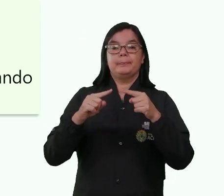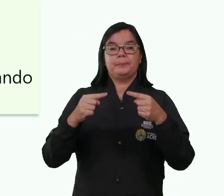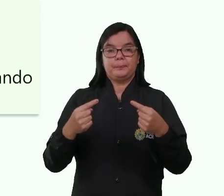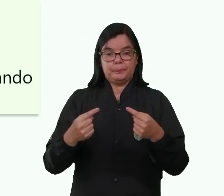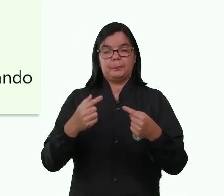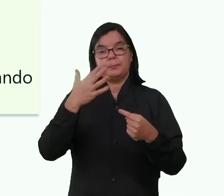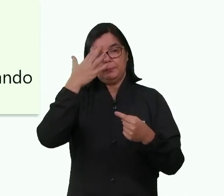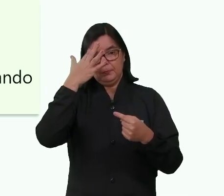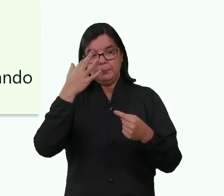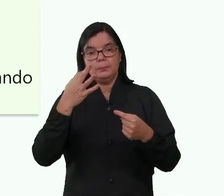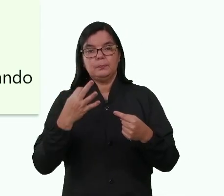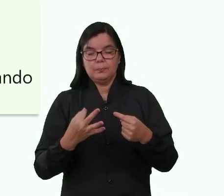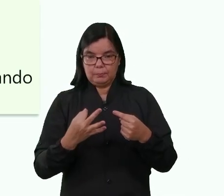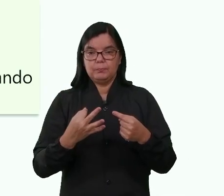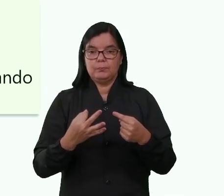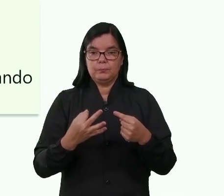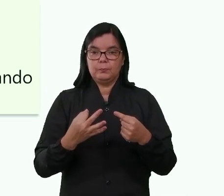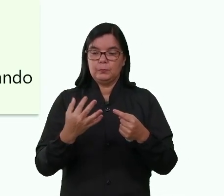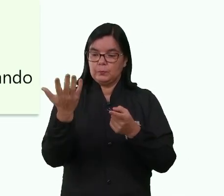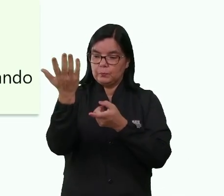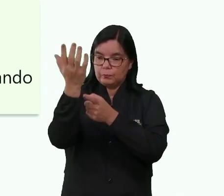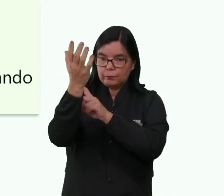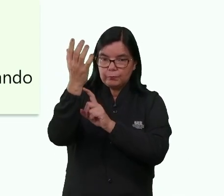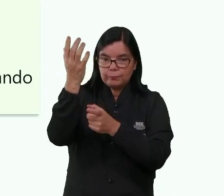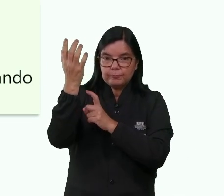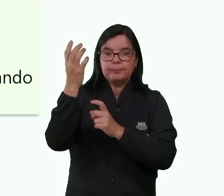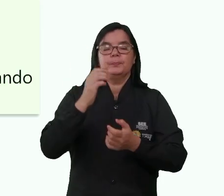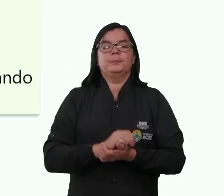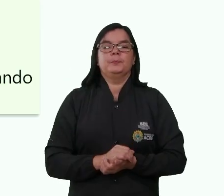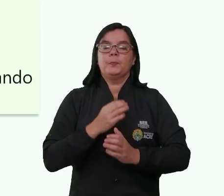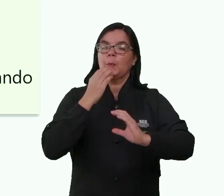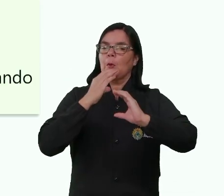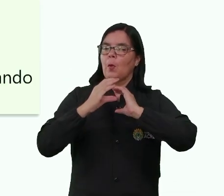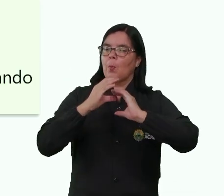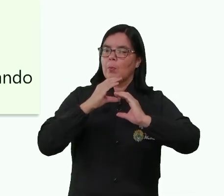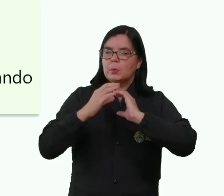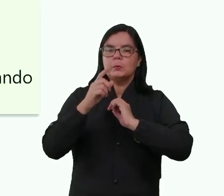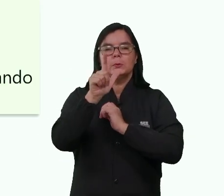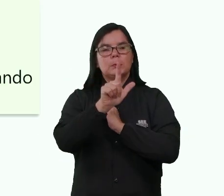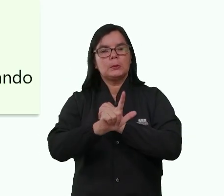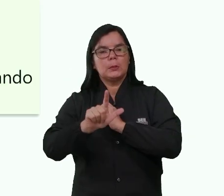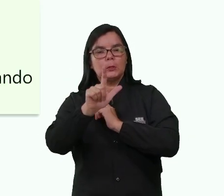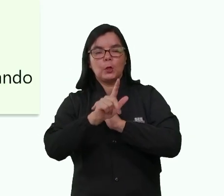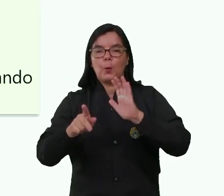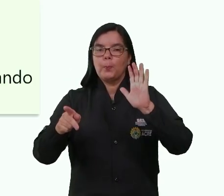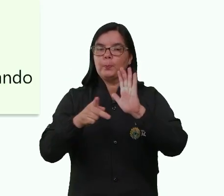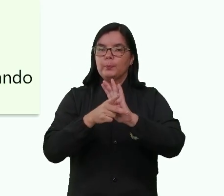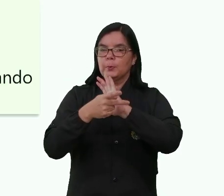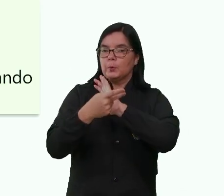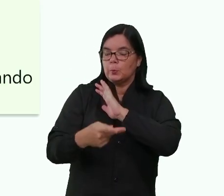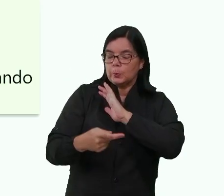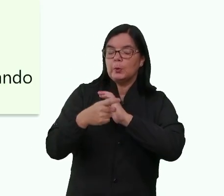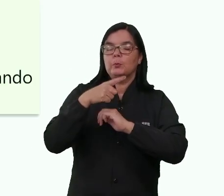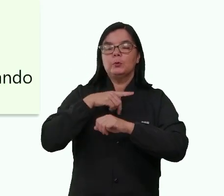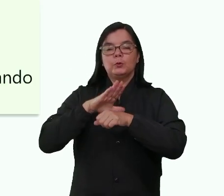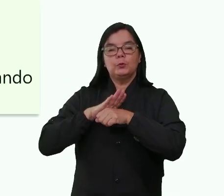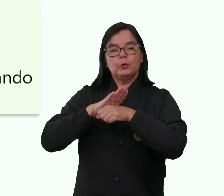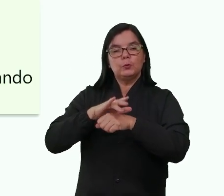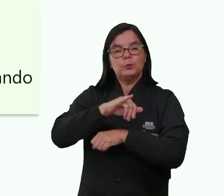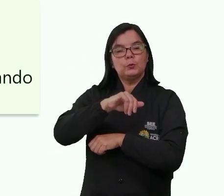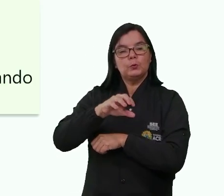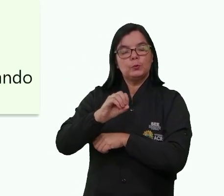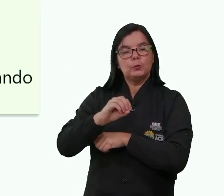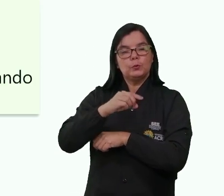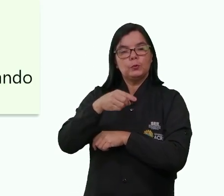devido justamente a esses grafismos. Música e literatura regional, né, tivemos a contribuição